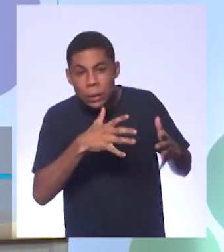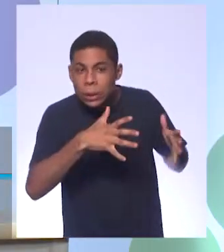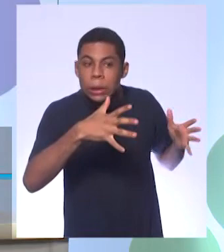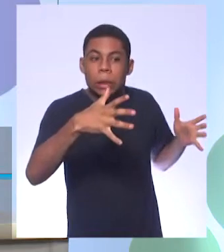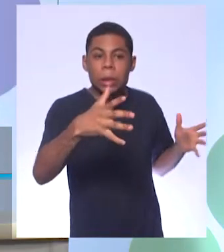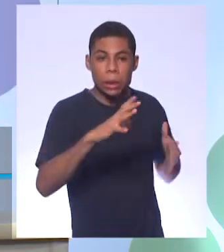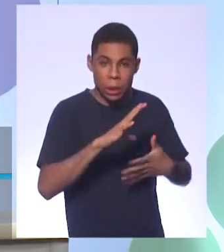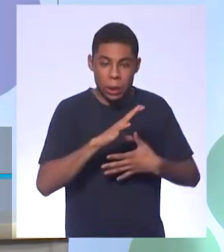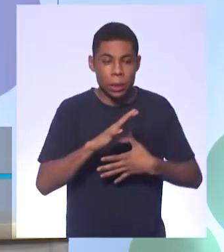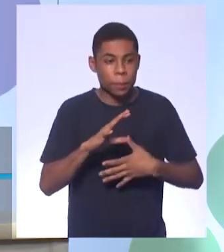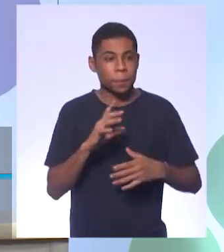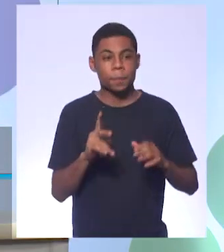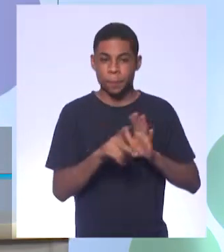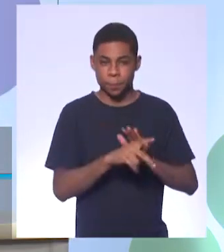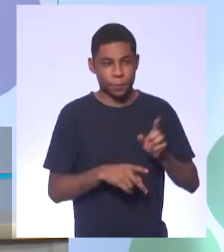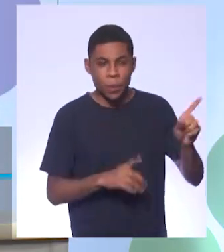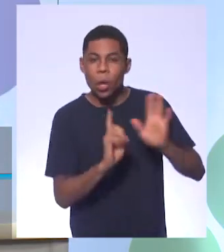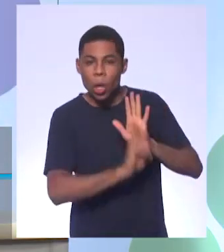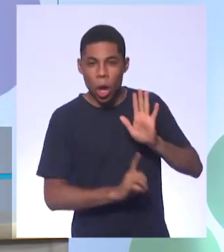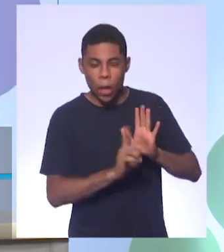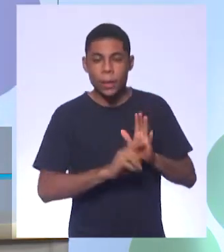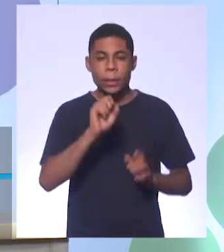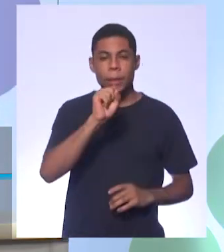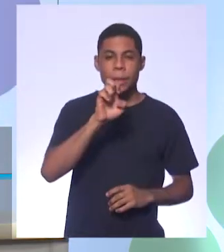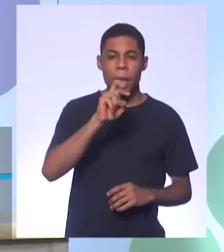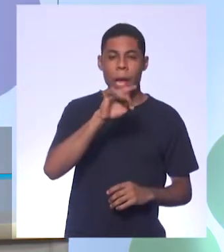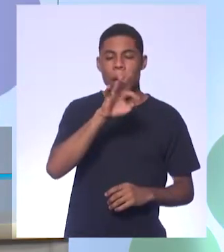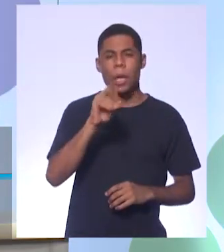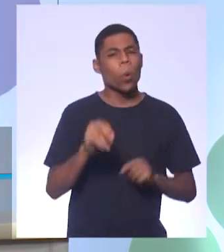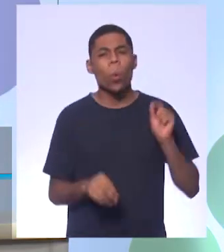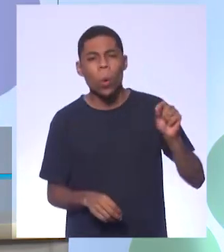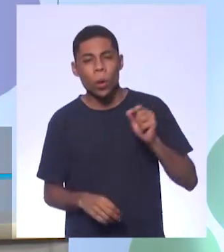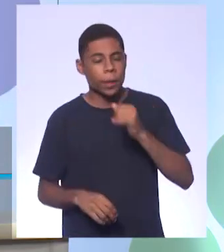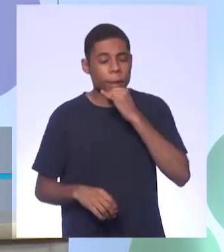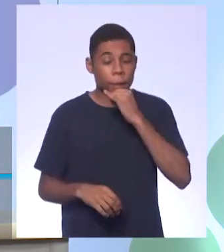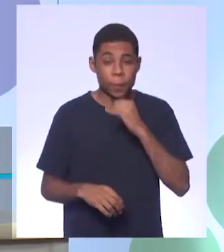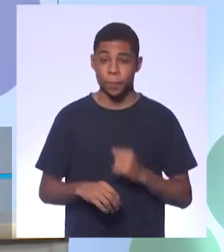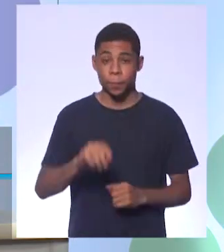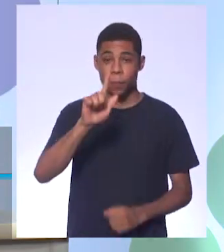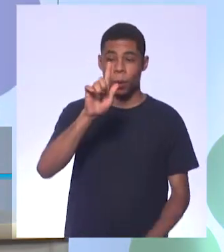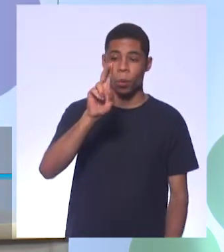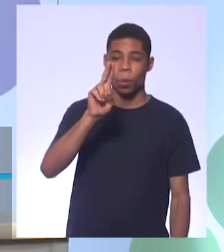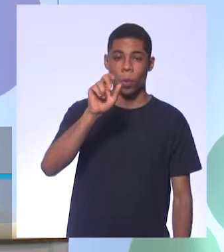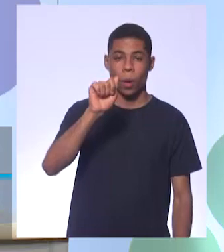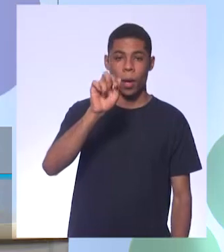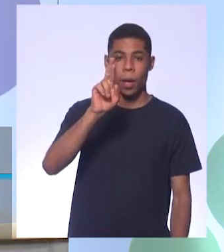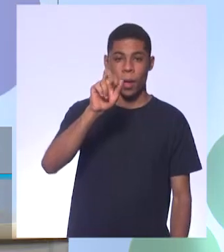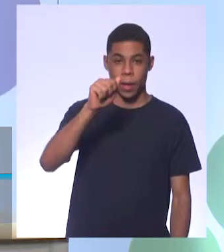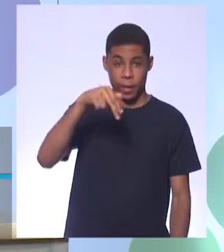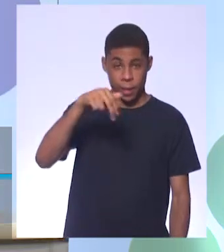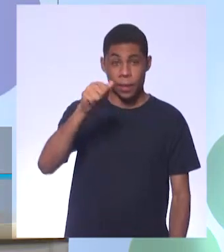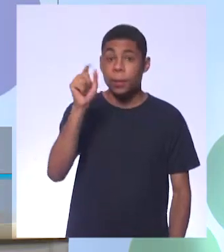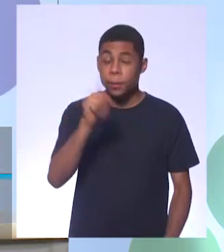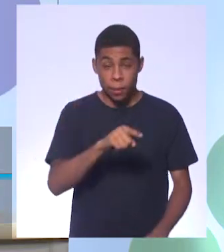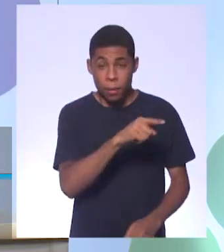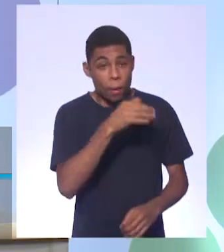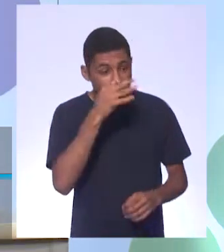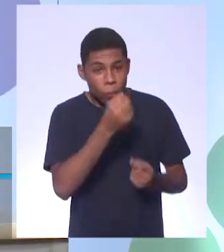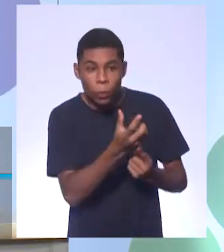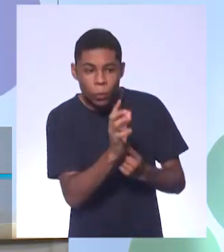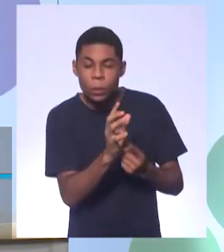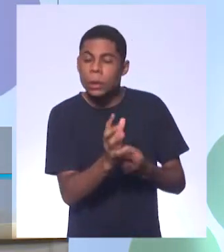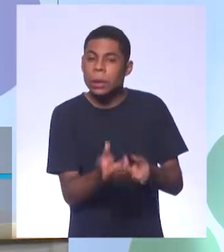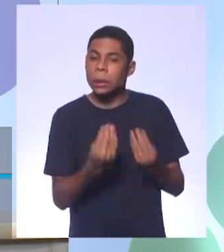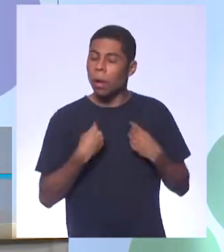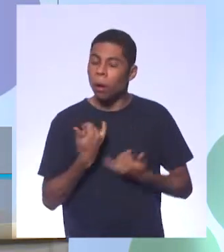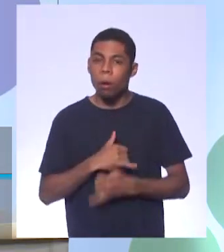Só um exemplo de drogas do sertão para os estudantes saberem do que a gente está falando, o guaraná é um exemplo, né? Que é um fruto estimulante, né? E